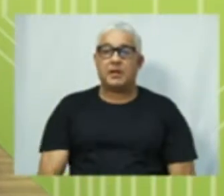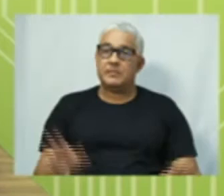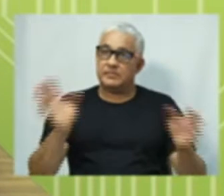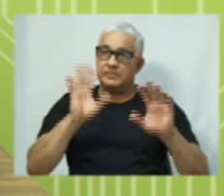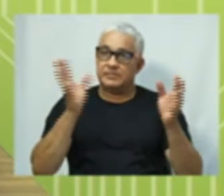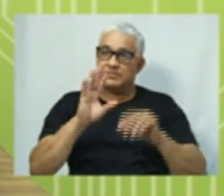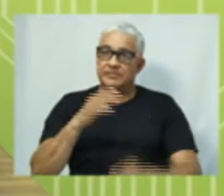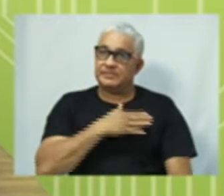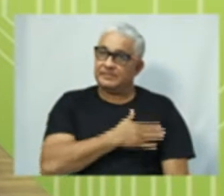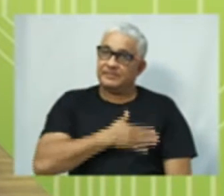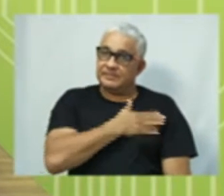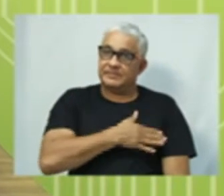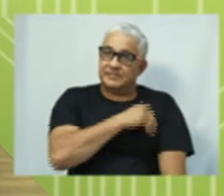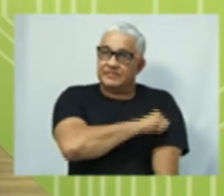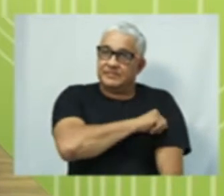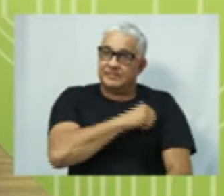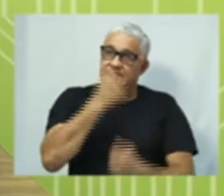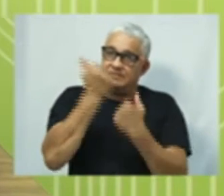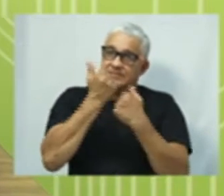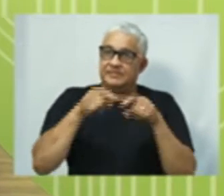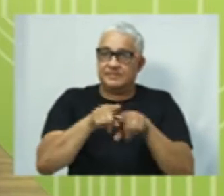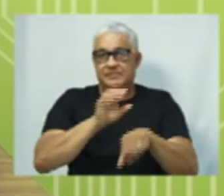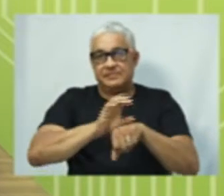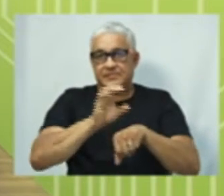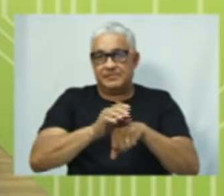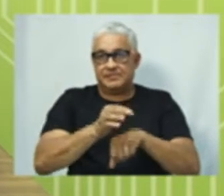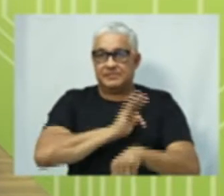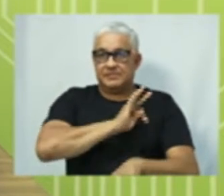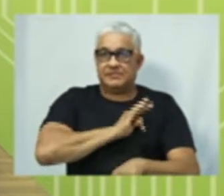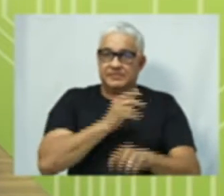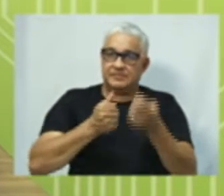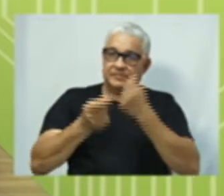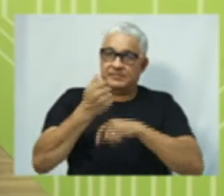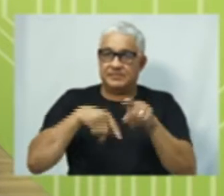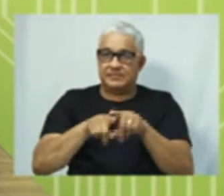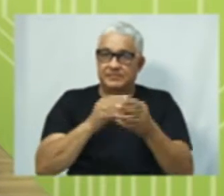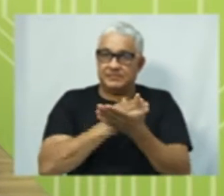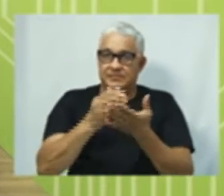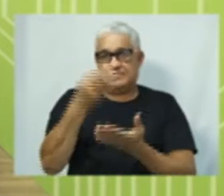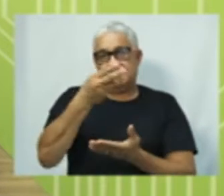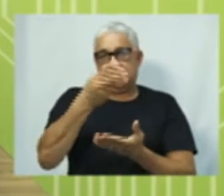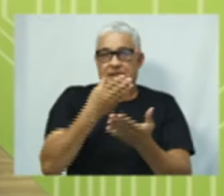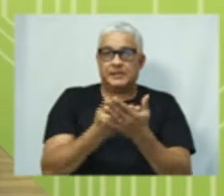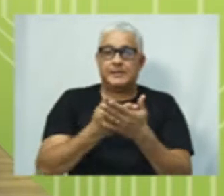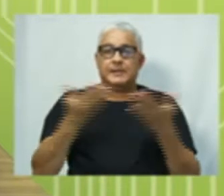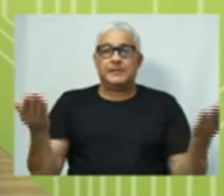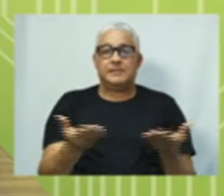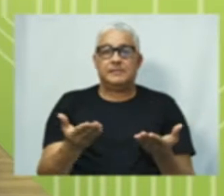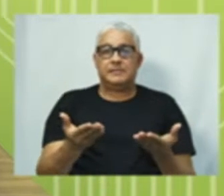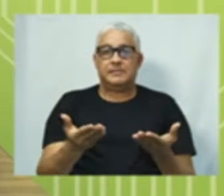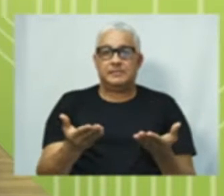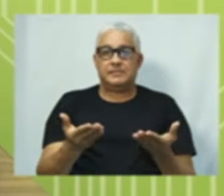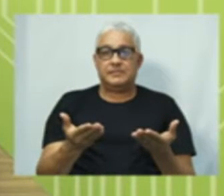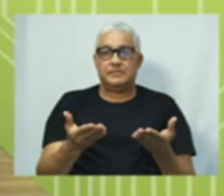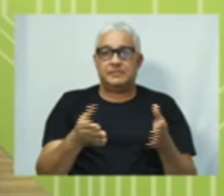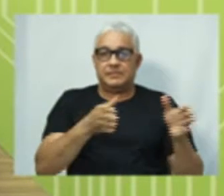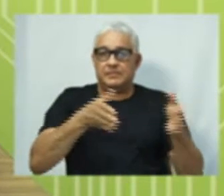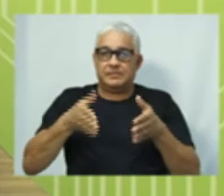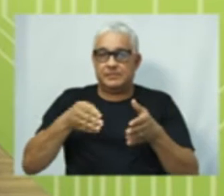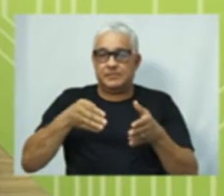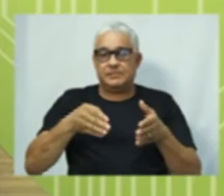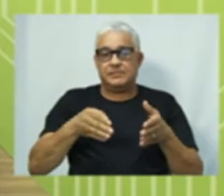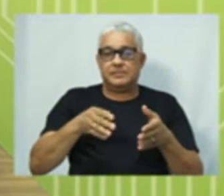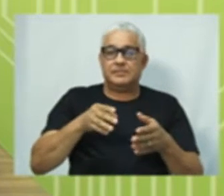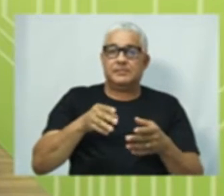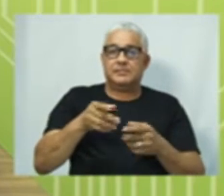Olá, queridos alunos e tutores do curso Técnico em Finanças. Estamos iniciando a nossa terceira aula do módulo de Gestão Tributária.